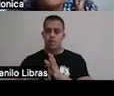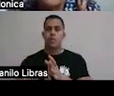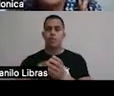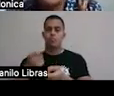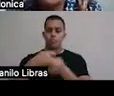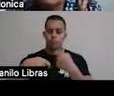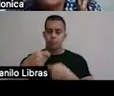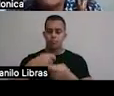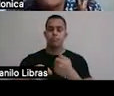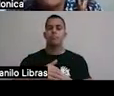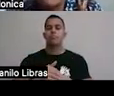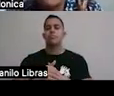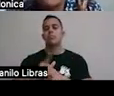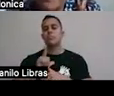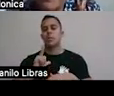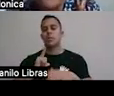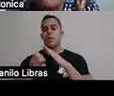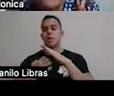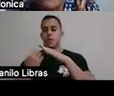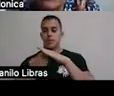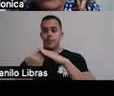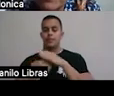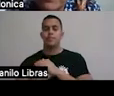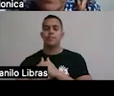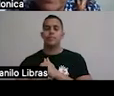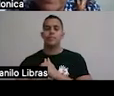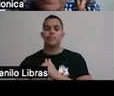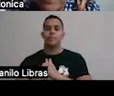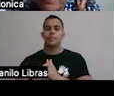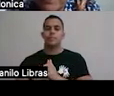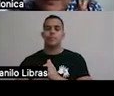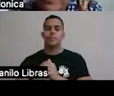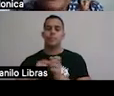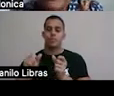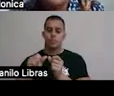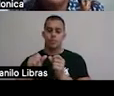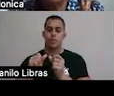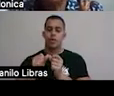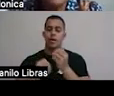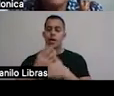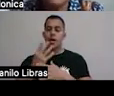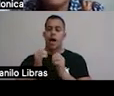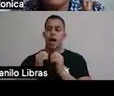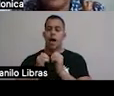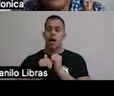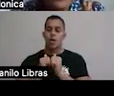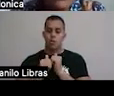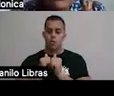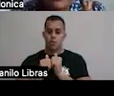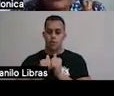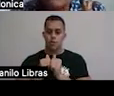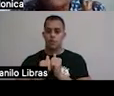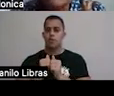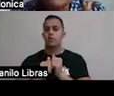agronegócio, teve uma empresa que cultiva arroz, que está interessada em